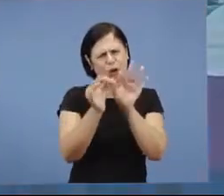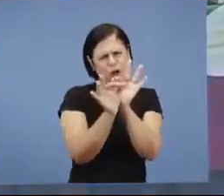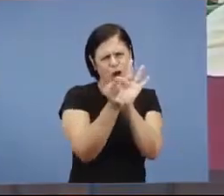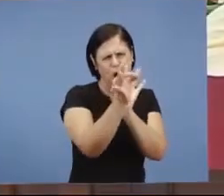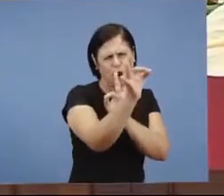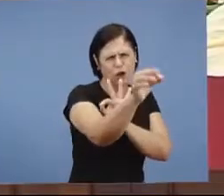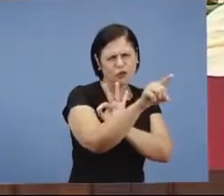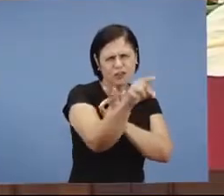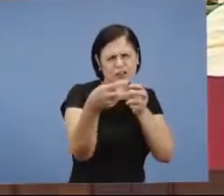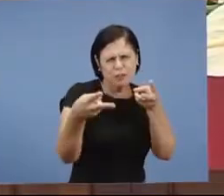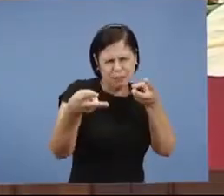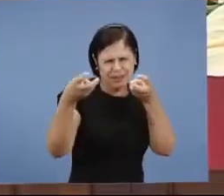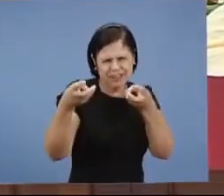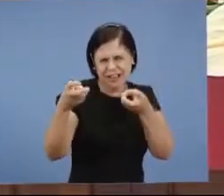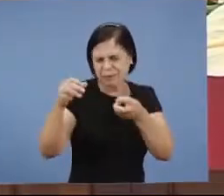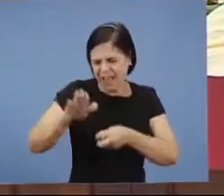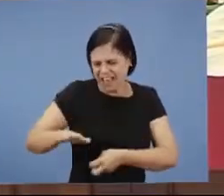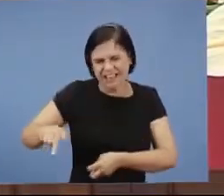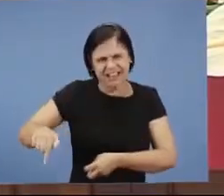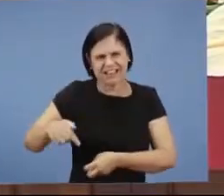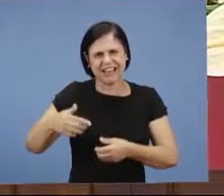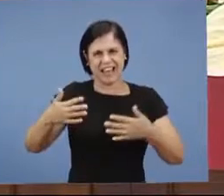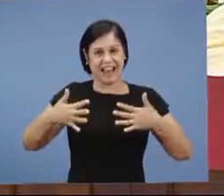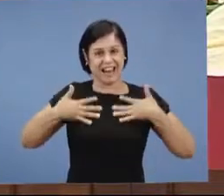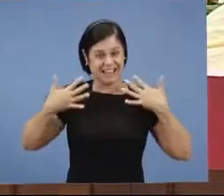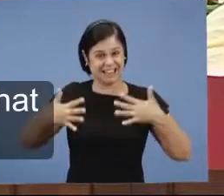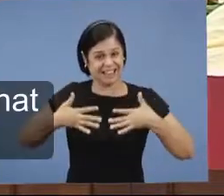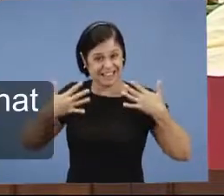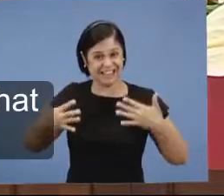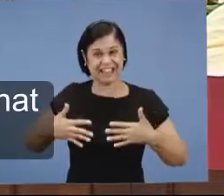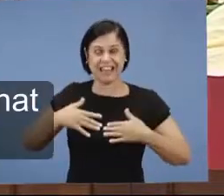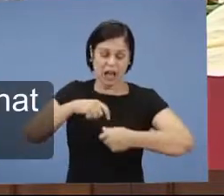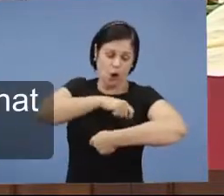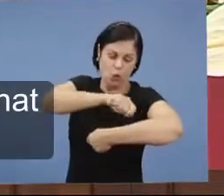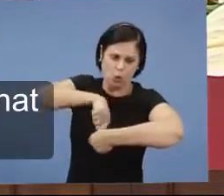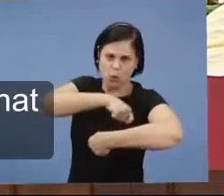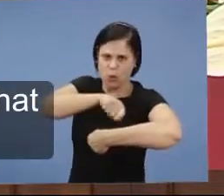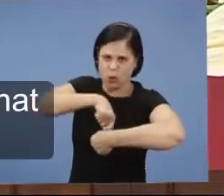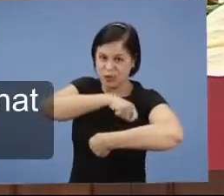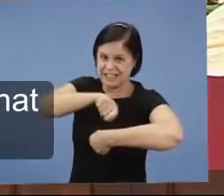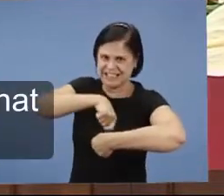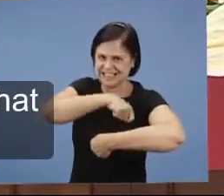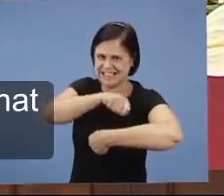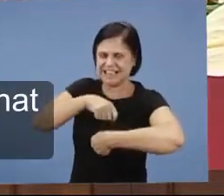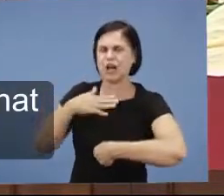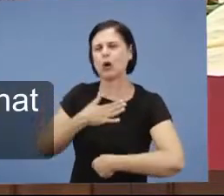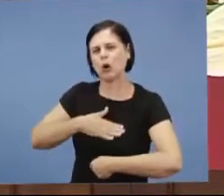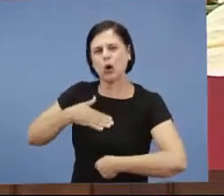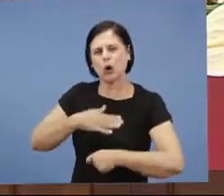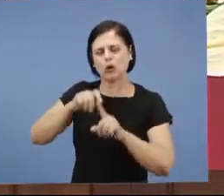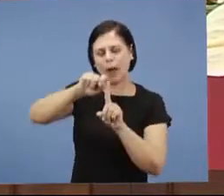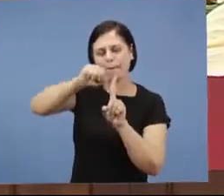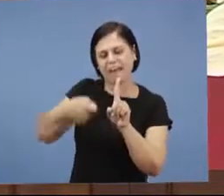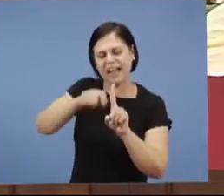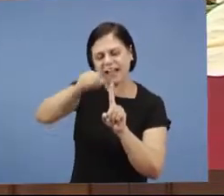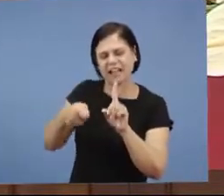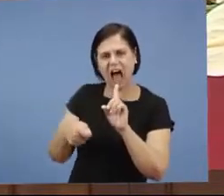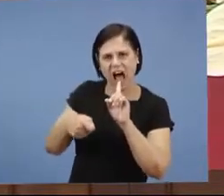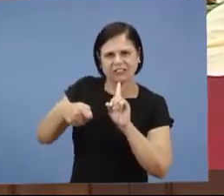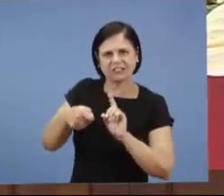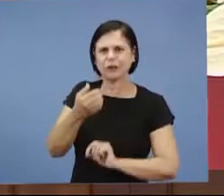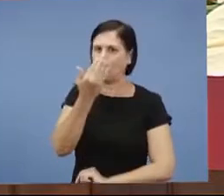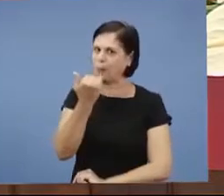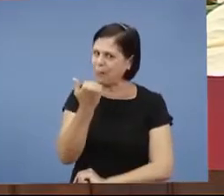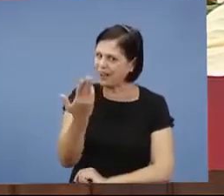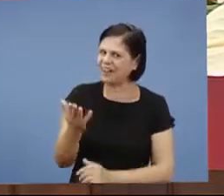a alegria delas, né? Uma cozinha. Uma falou que gostou muito da banana que comeu. Eles têm os